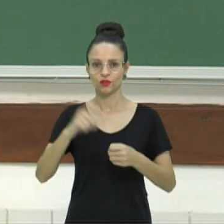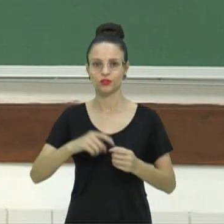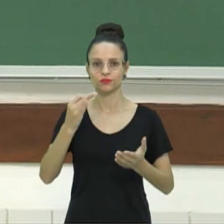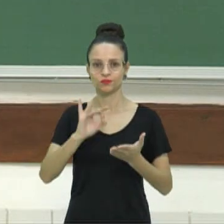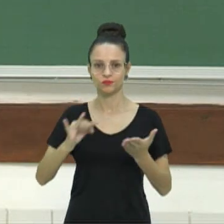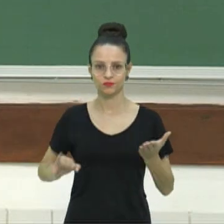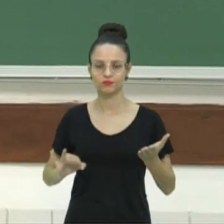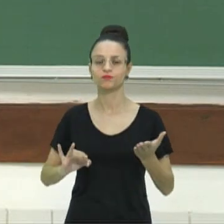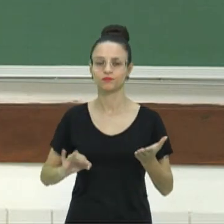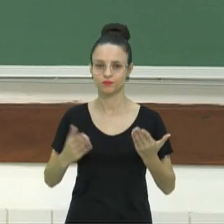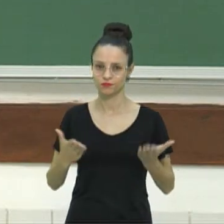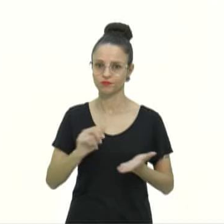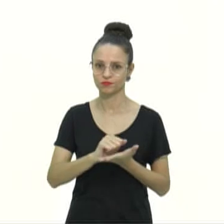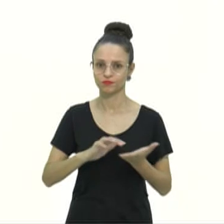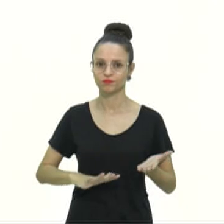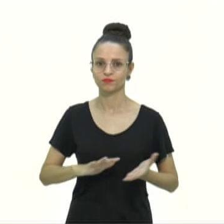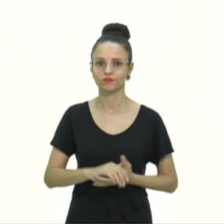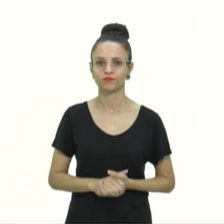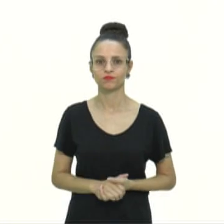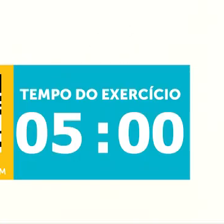com a correção também dessa atividade.